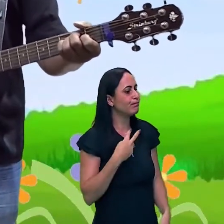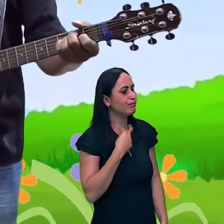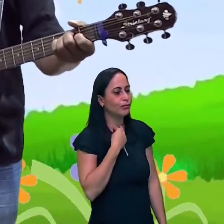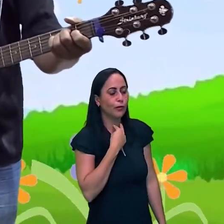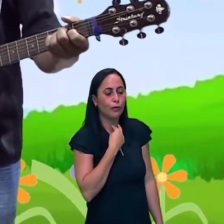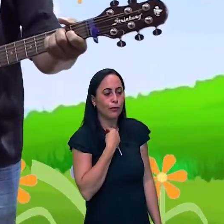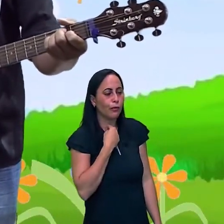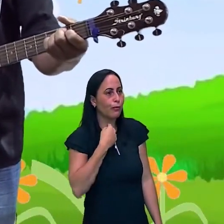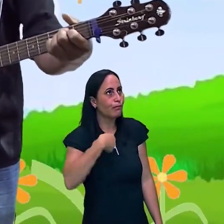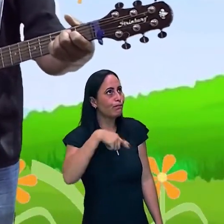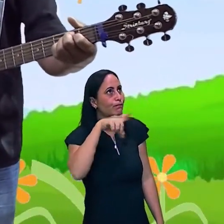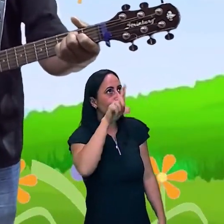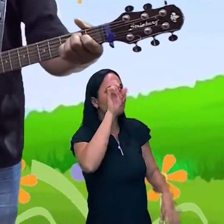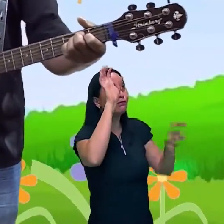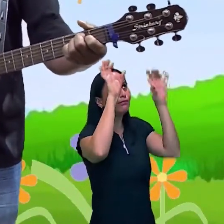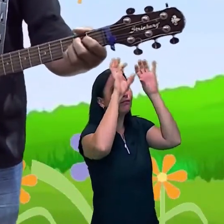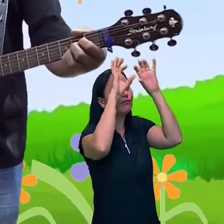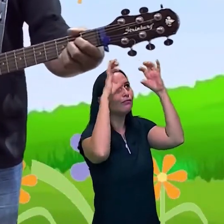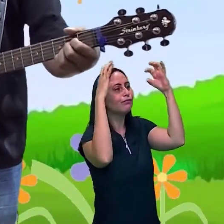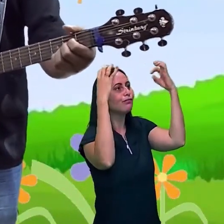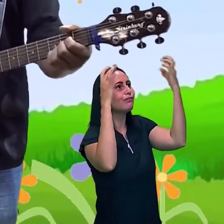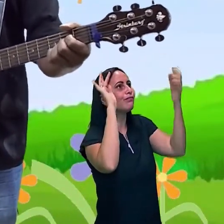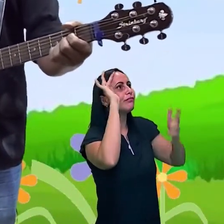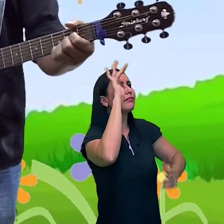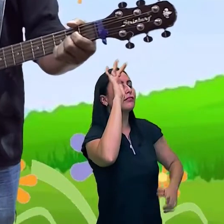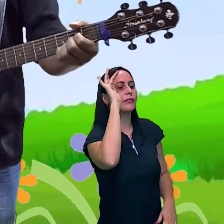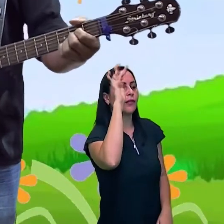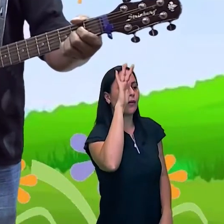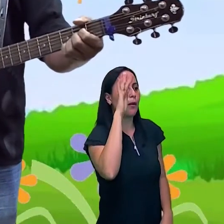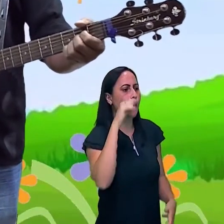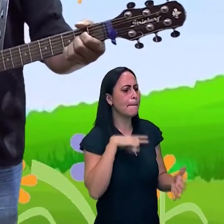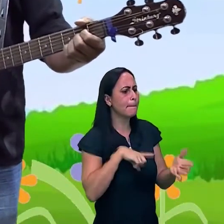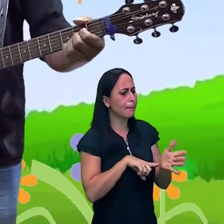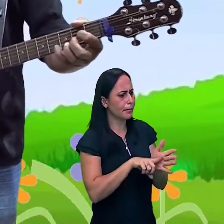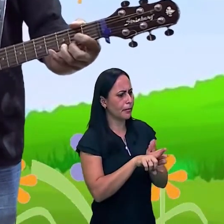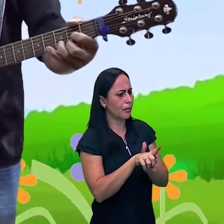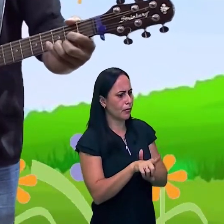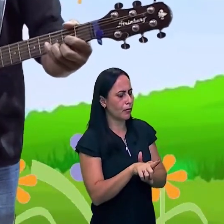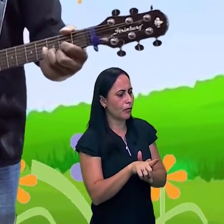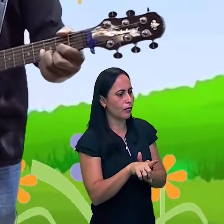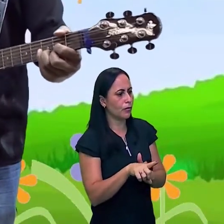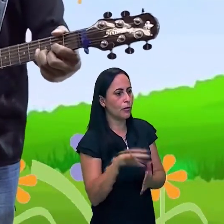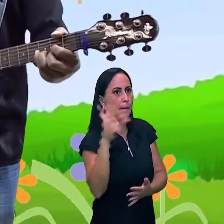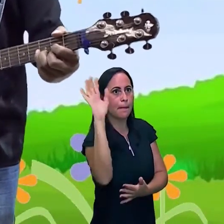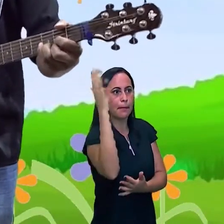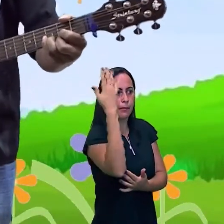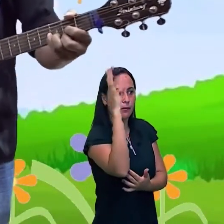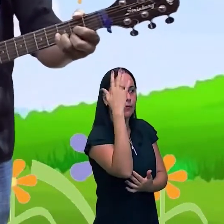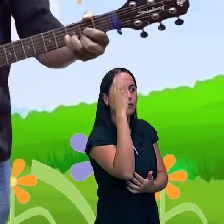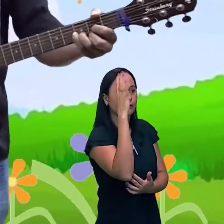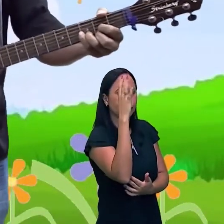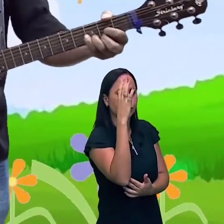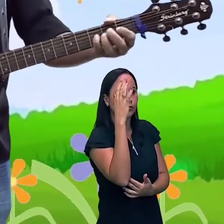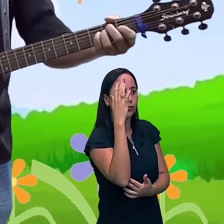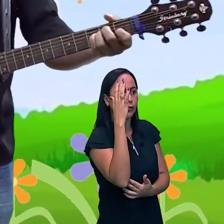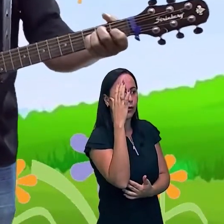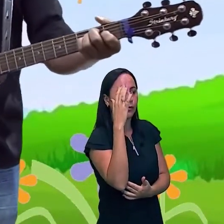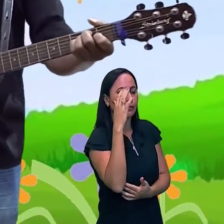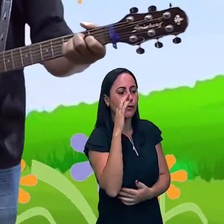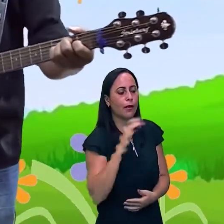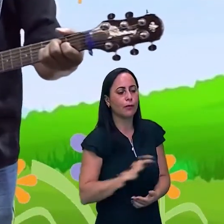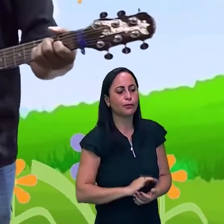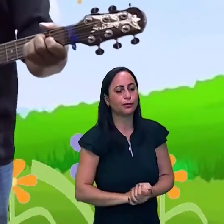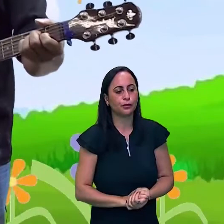nunca pude no céu encostar. Pergunte para a árvore que fica no